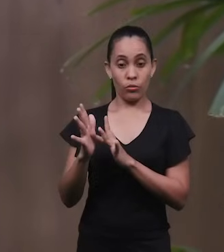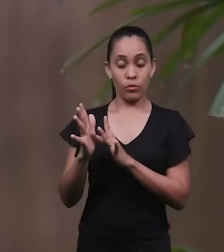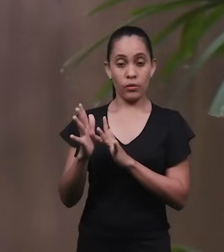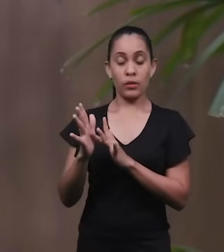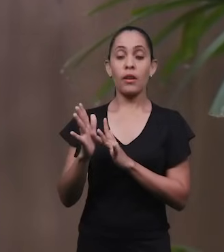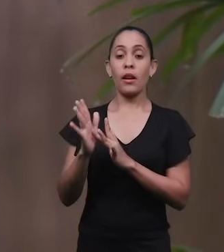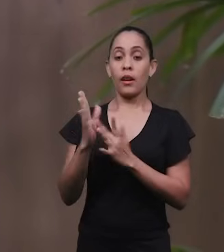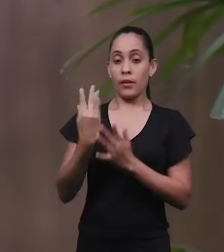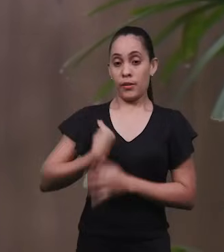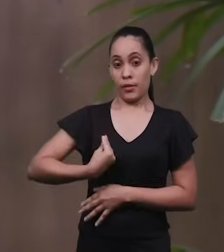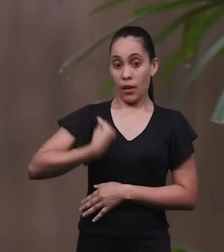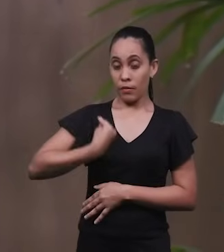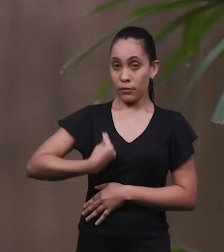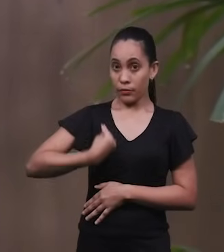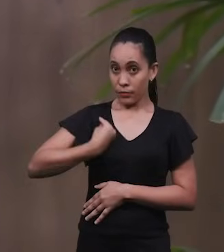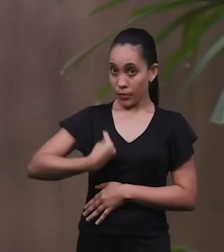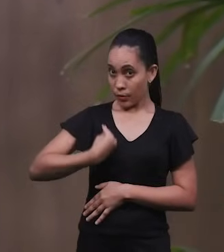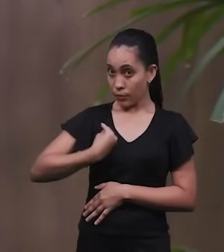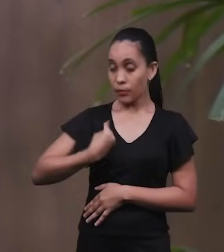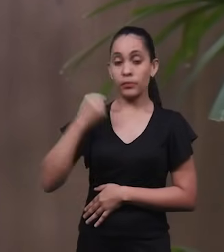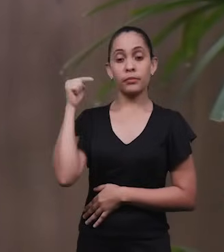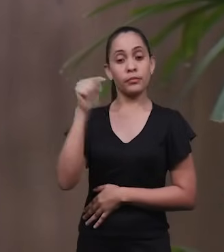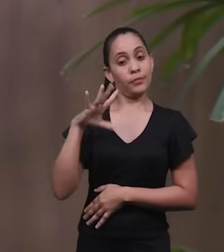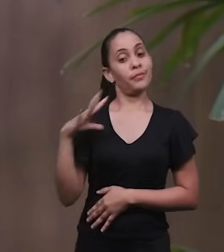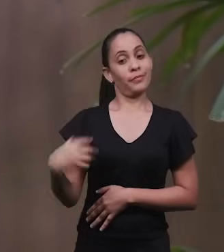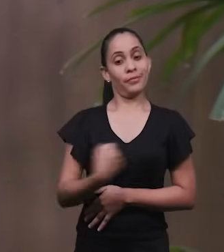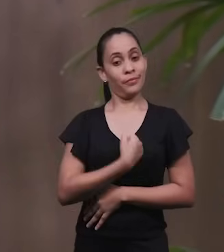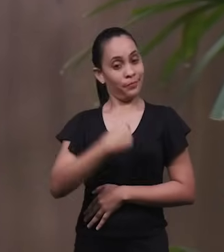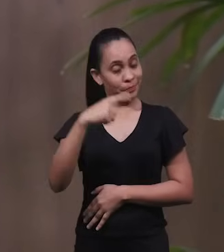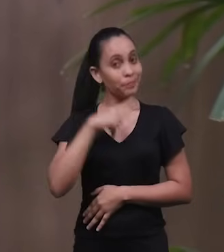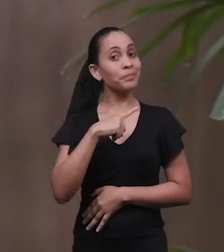mortos, serás salvo.